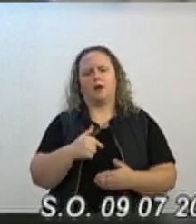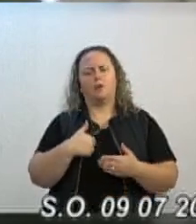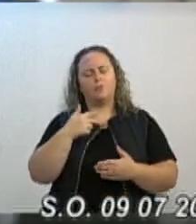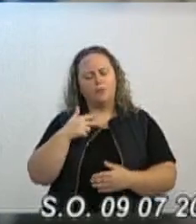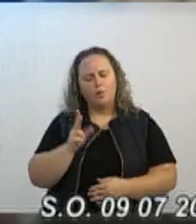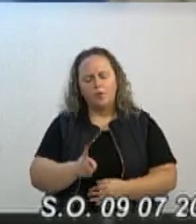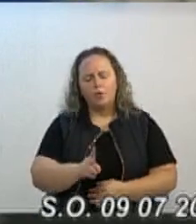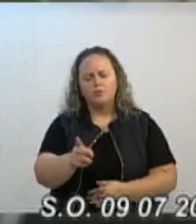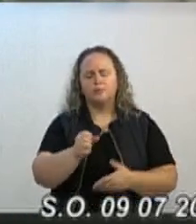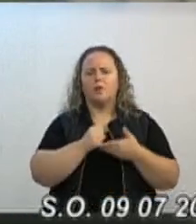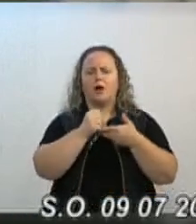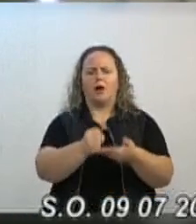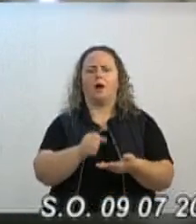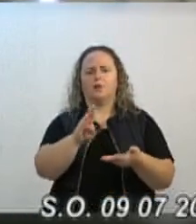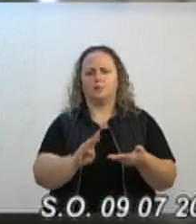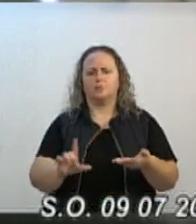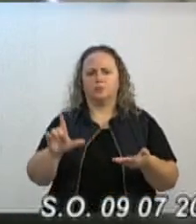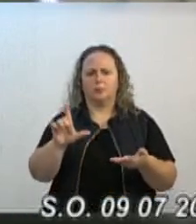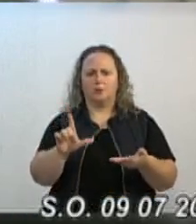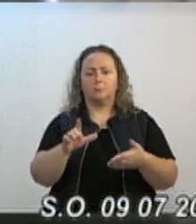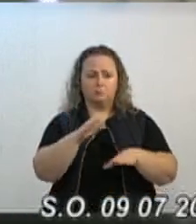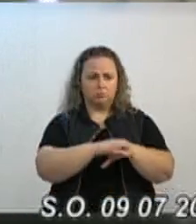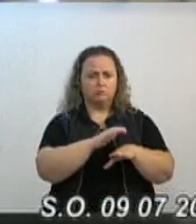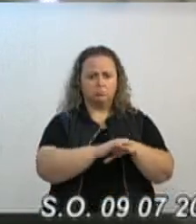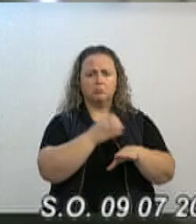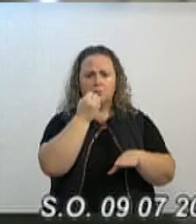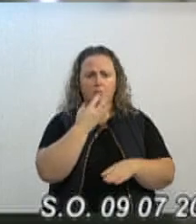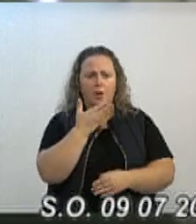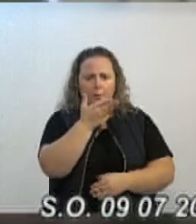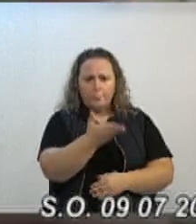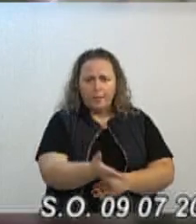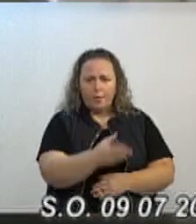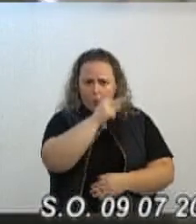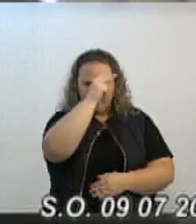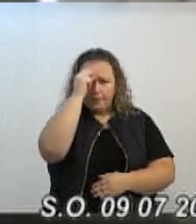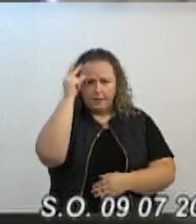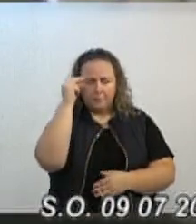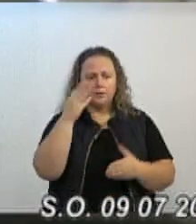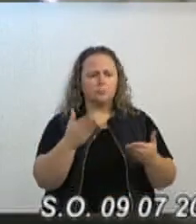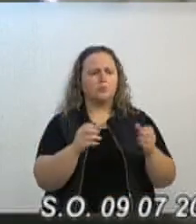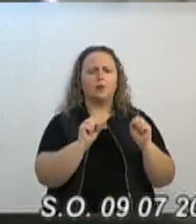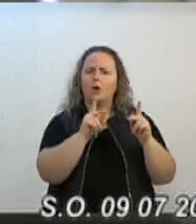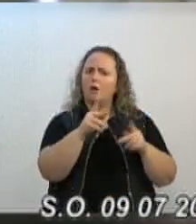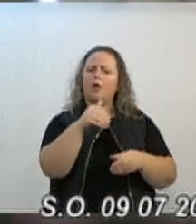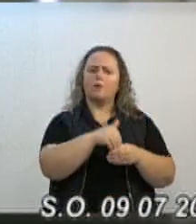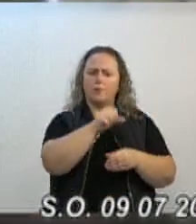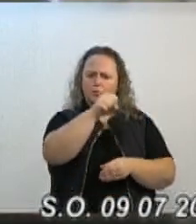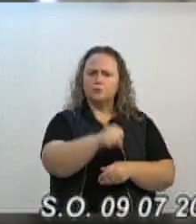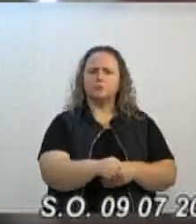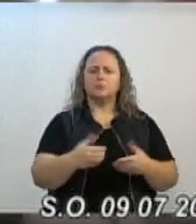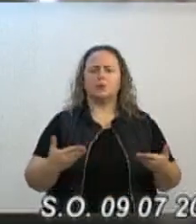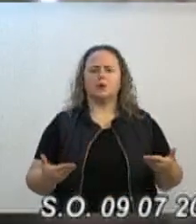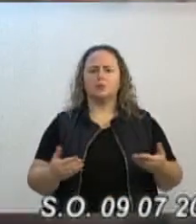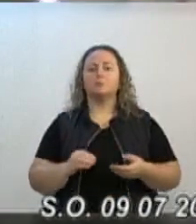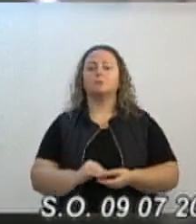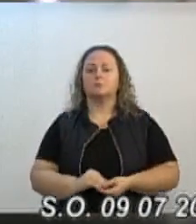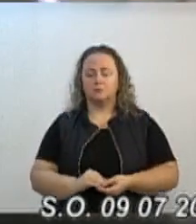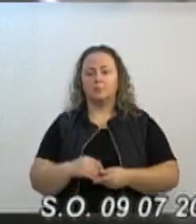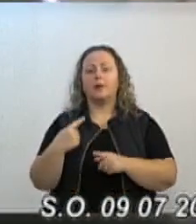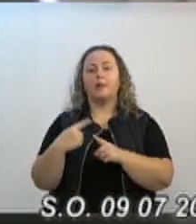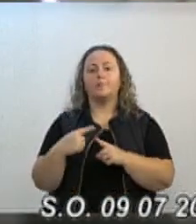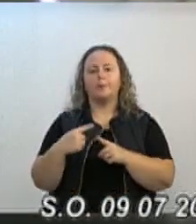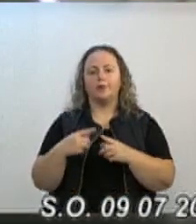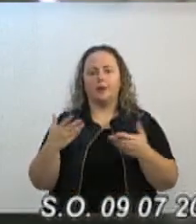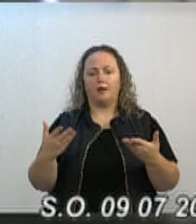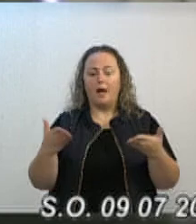aquilo. Se eu achar que o projeto é bom do Executivo, como achei que era necessário da questão das máscaras, eu vou votar de forma favorável, porque antes de ser situação, oposição, o